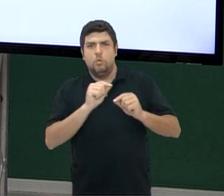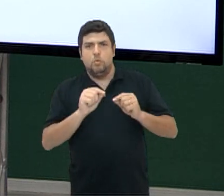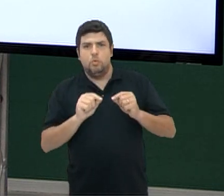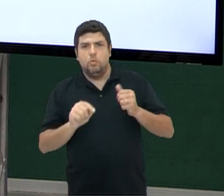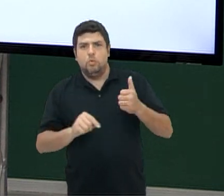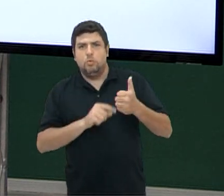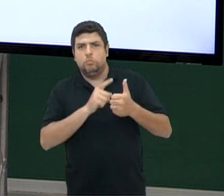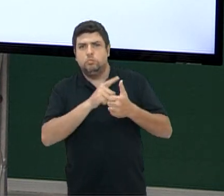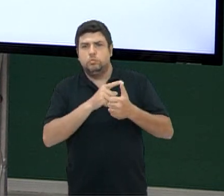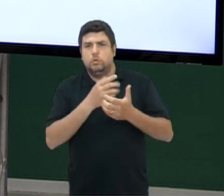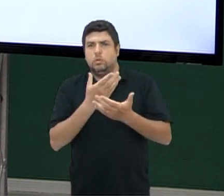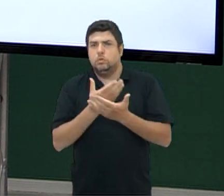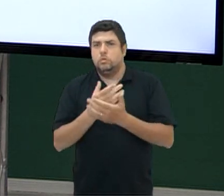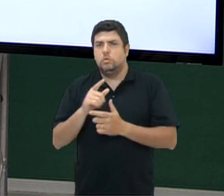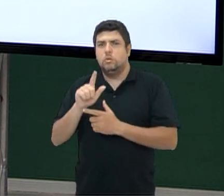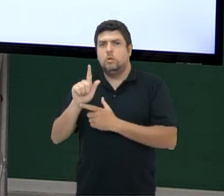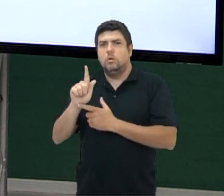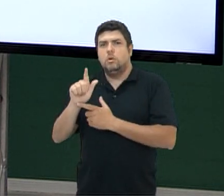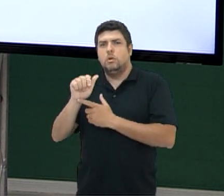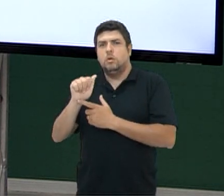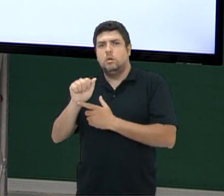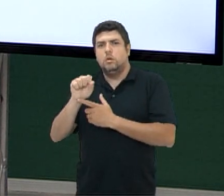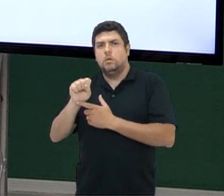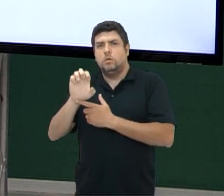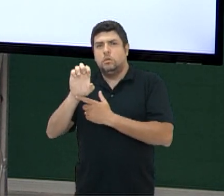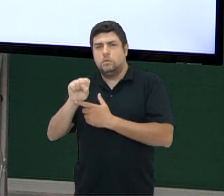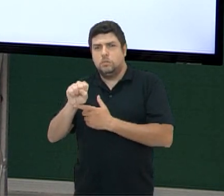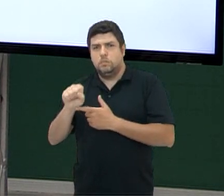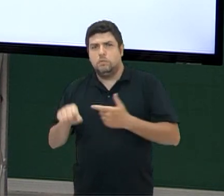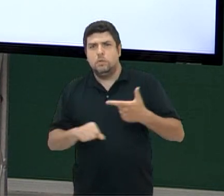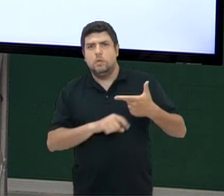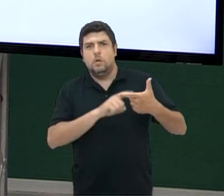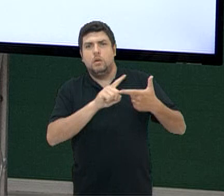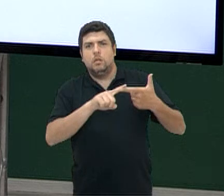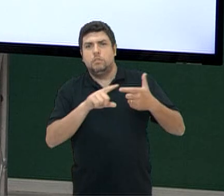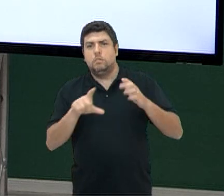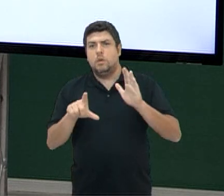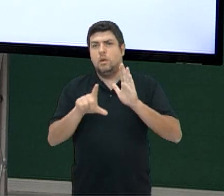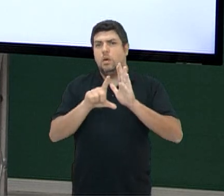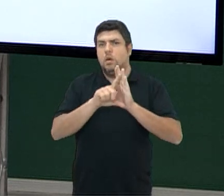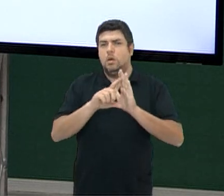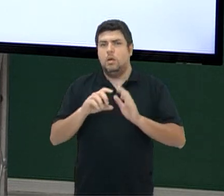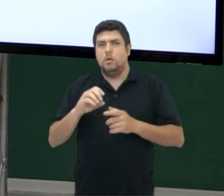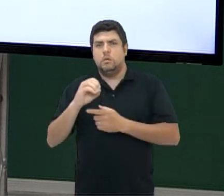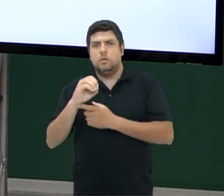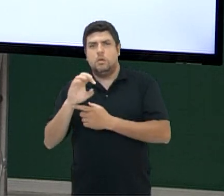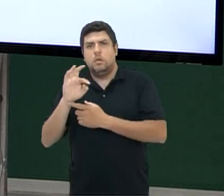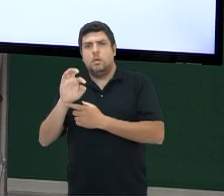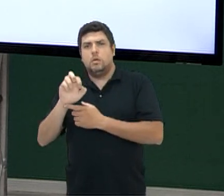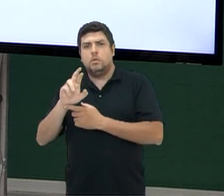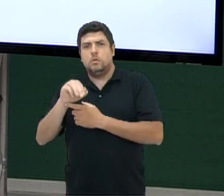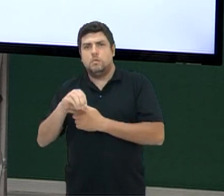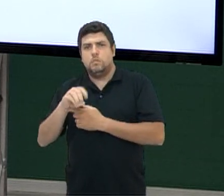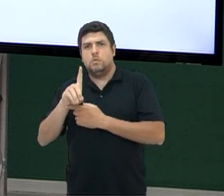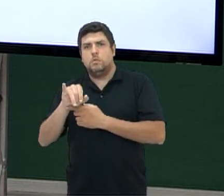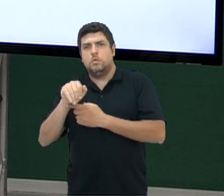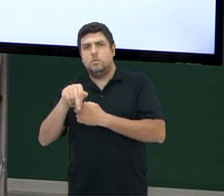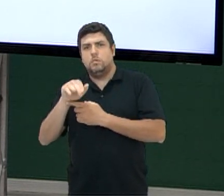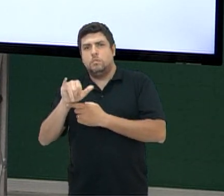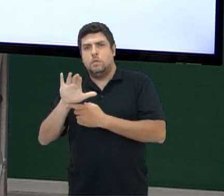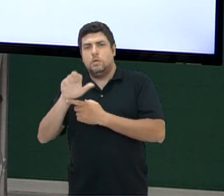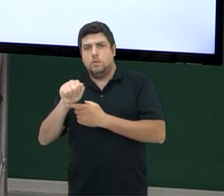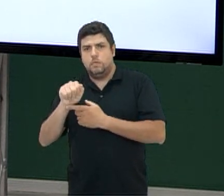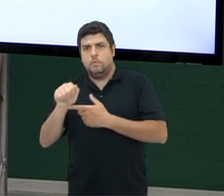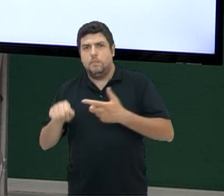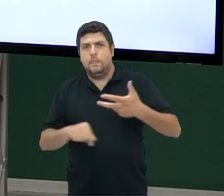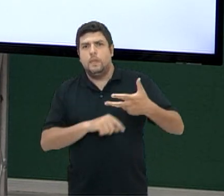de gases, a lei zero da termodinâmica e também estaremos abordando a primeira